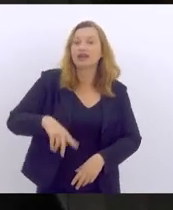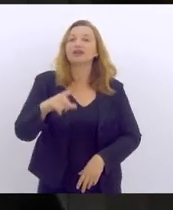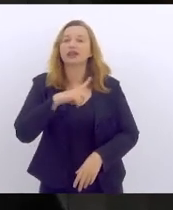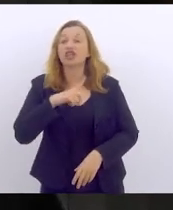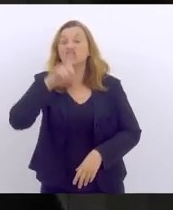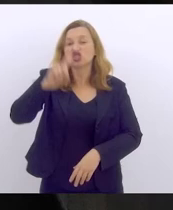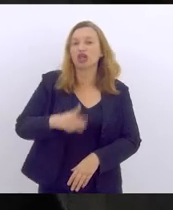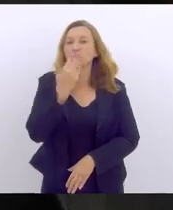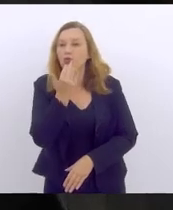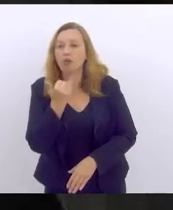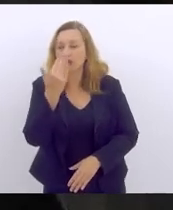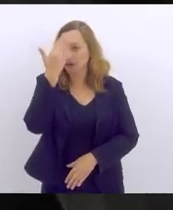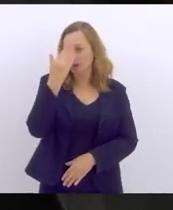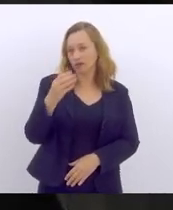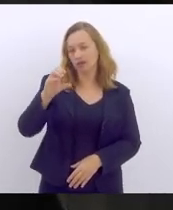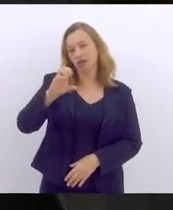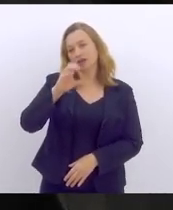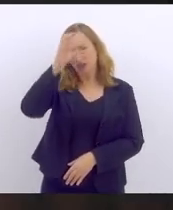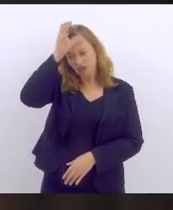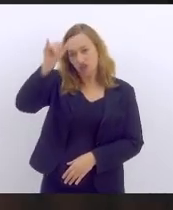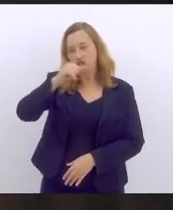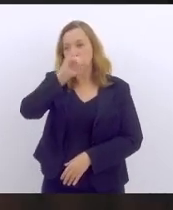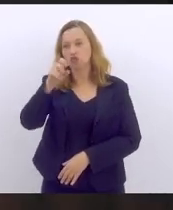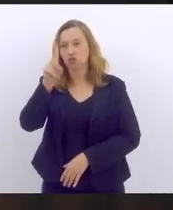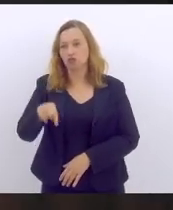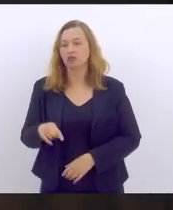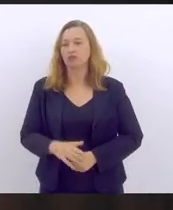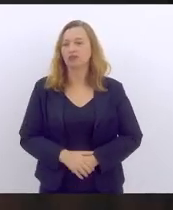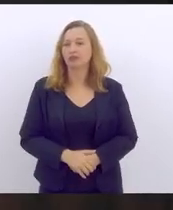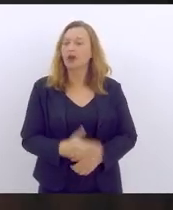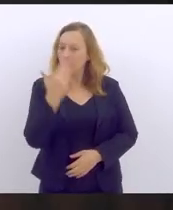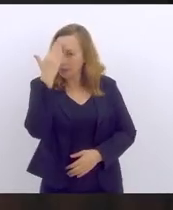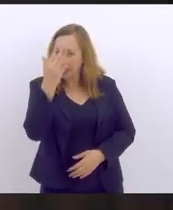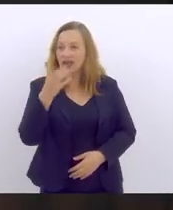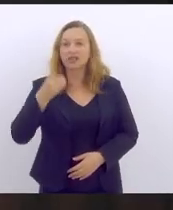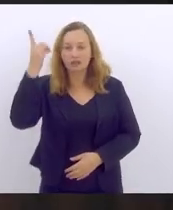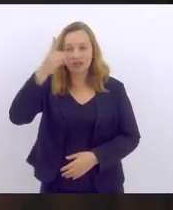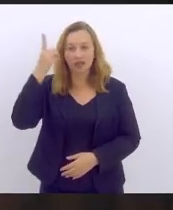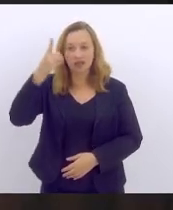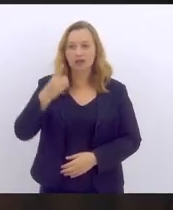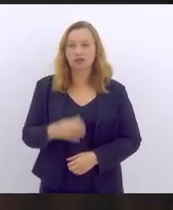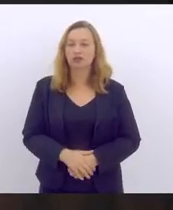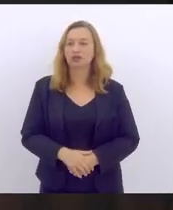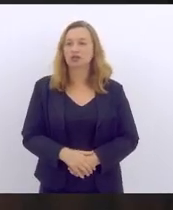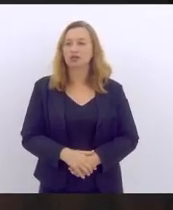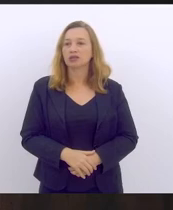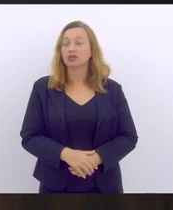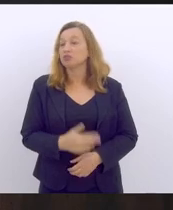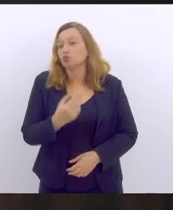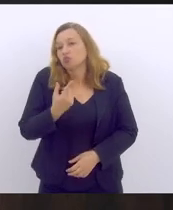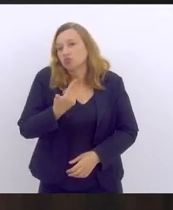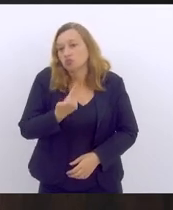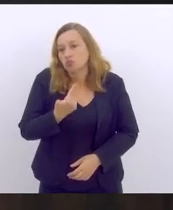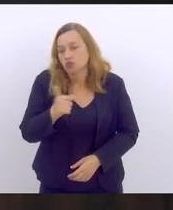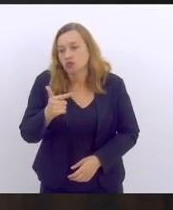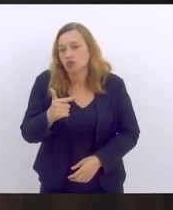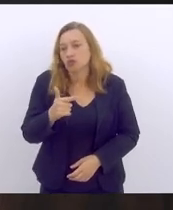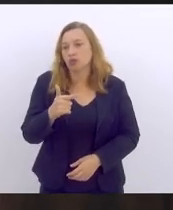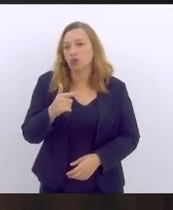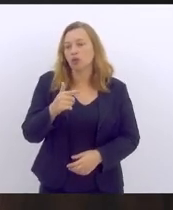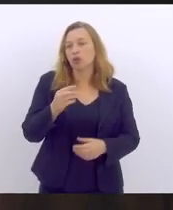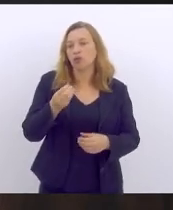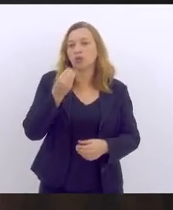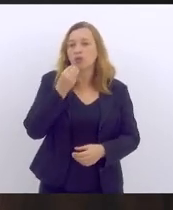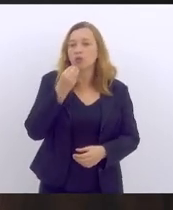de se alimentar era isso tia Ju Obrigada Deputado eu não tive nenhuma oportunidade de responder ao